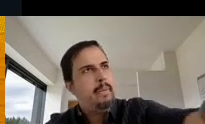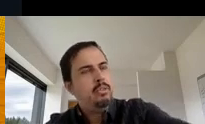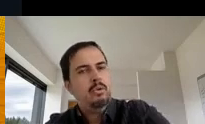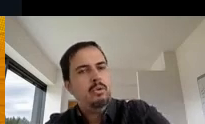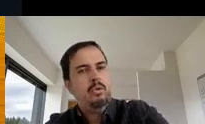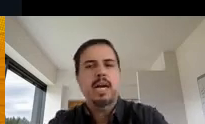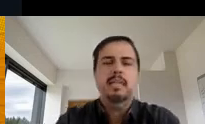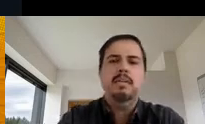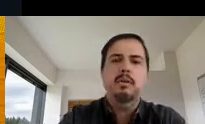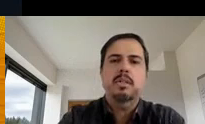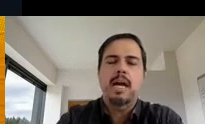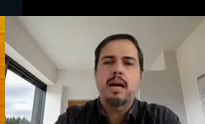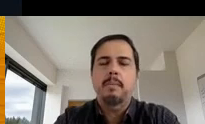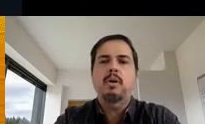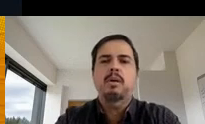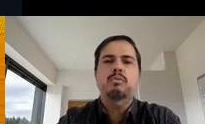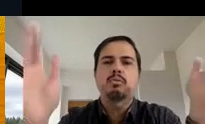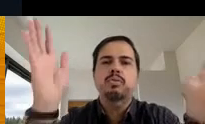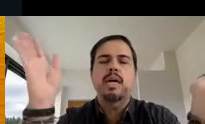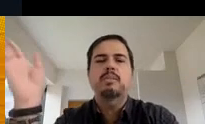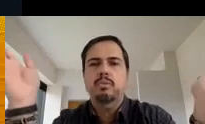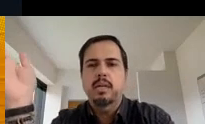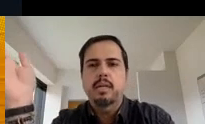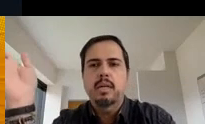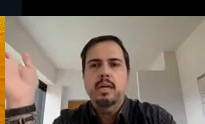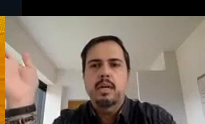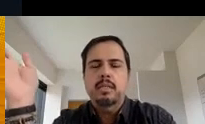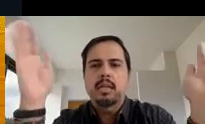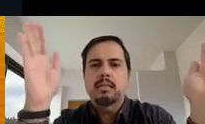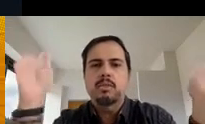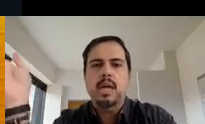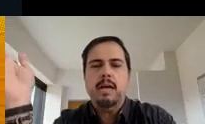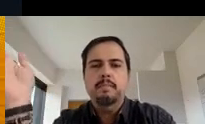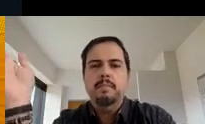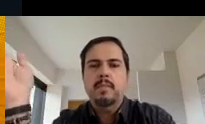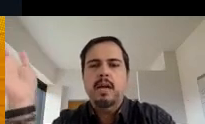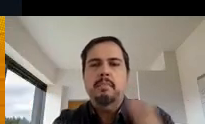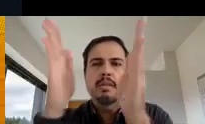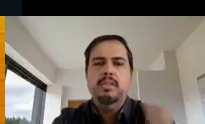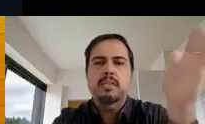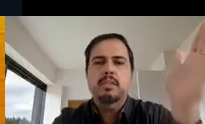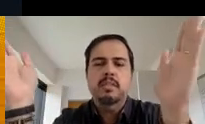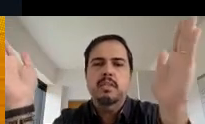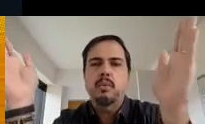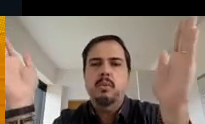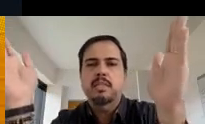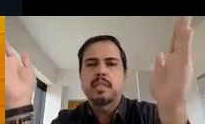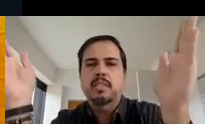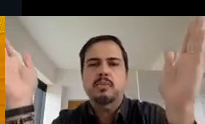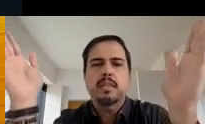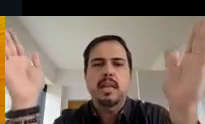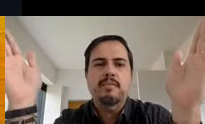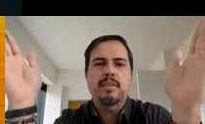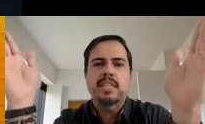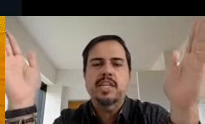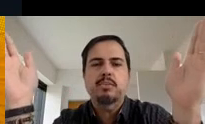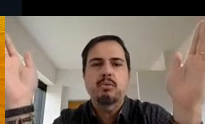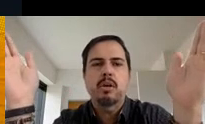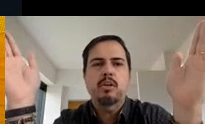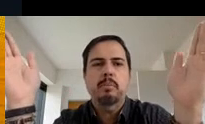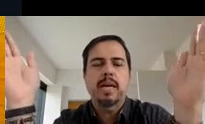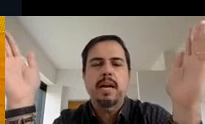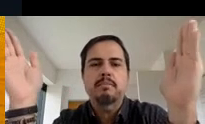container, tem uma pessoa, o cara tem que botar a bola num dos cantos ali. Se ele chutar a menos de 50 centímetros